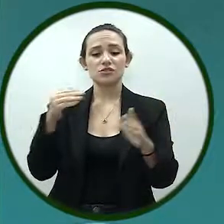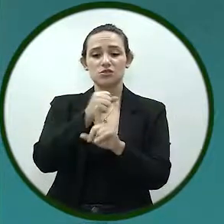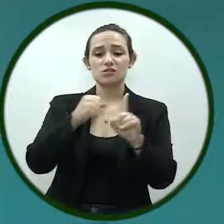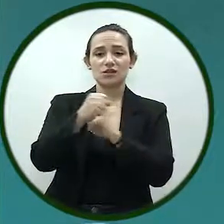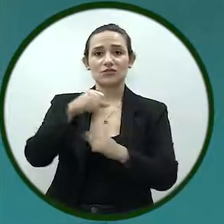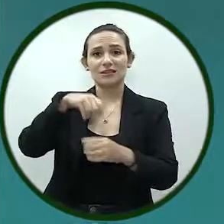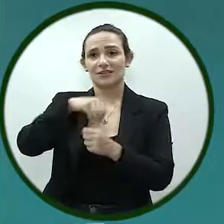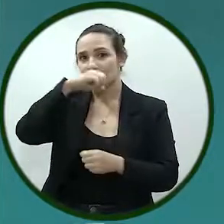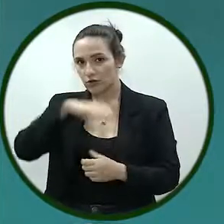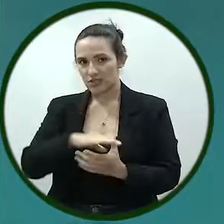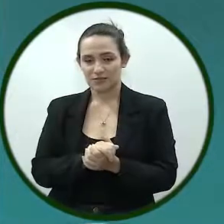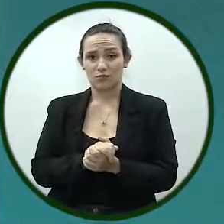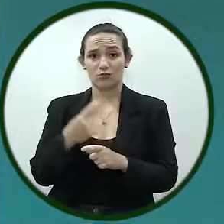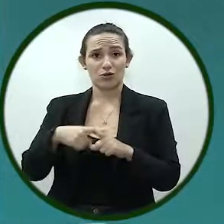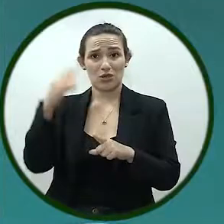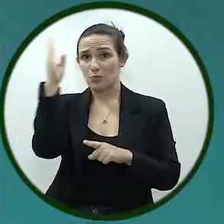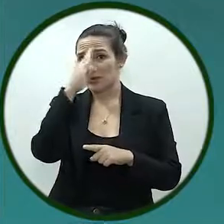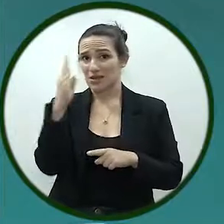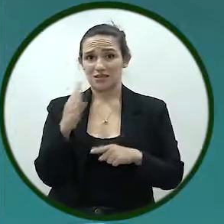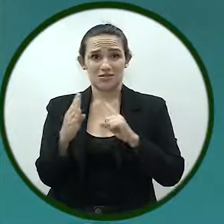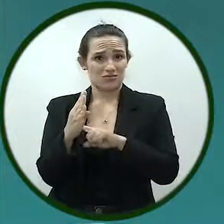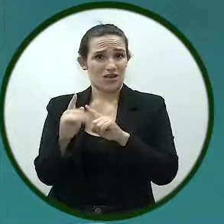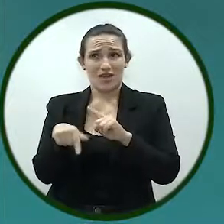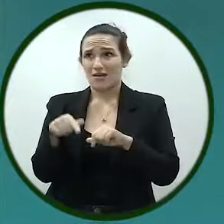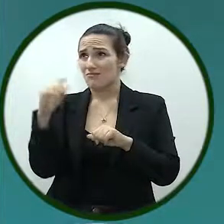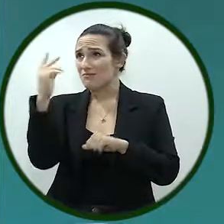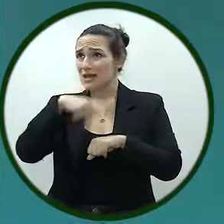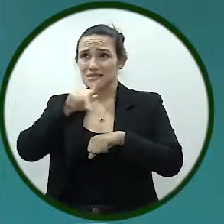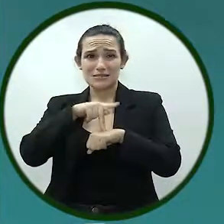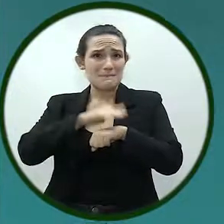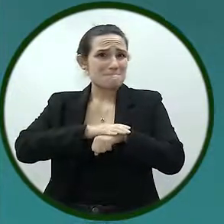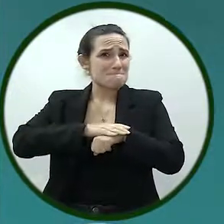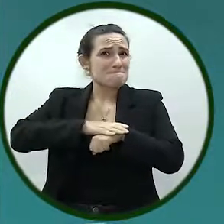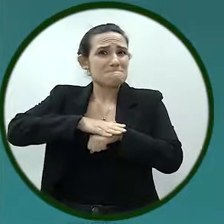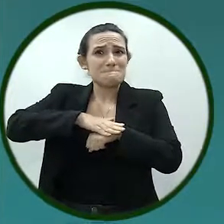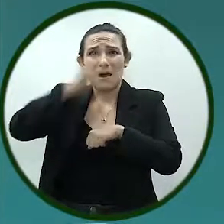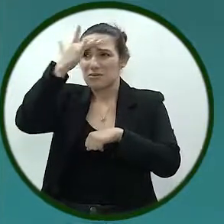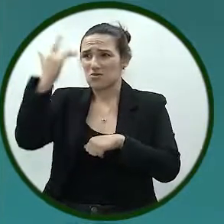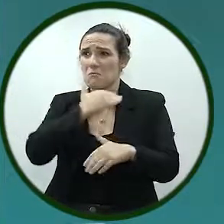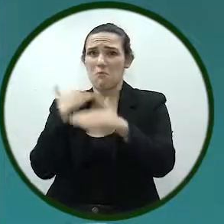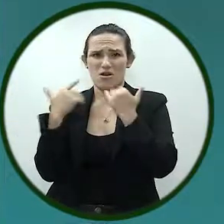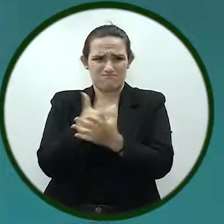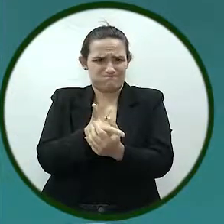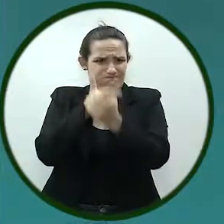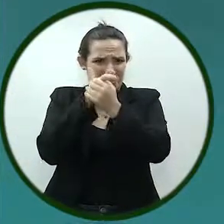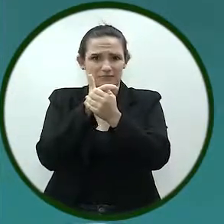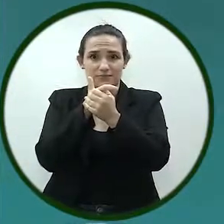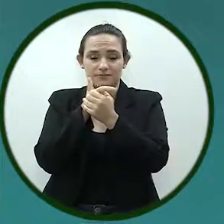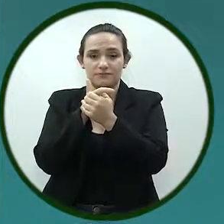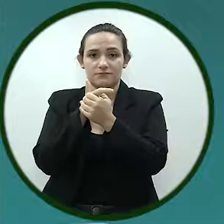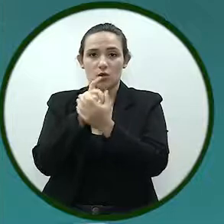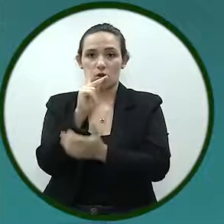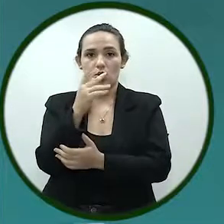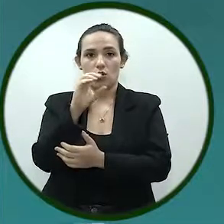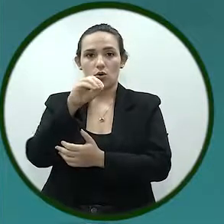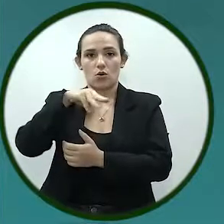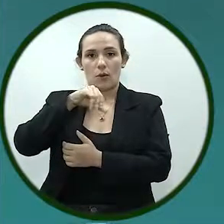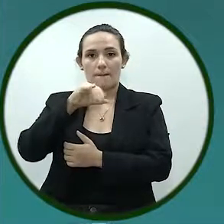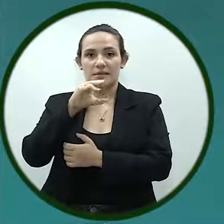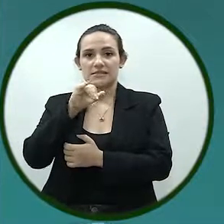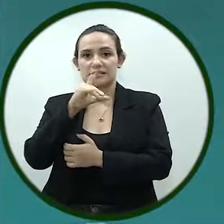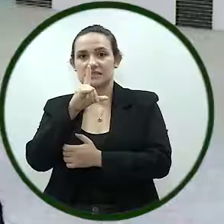importante e que se reflete em números, colocando o Brasil como um dos países recordistas em número de homicídios. Para falar sobre o assunto,